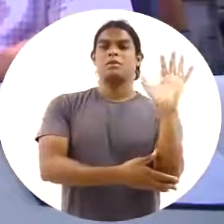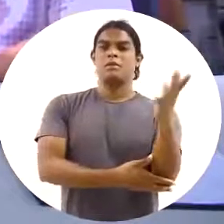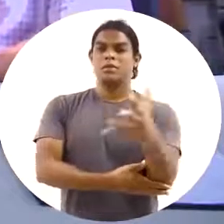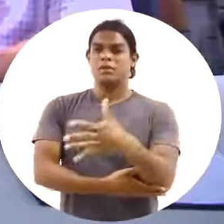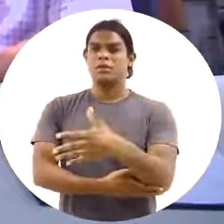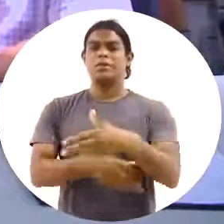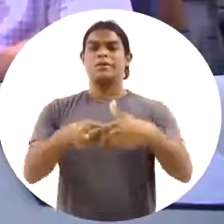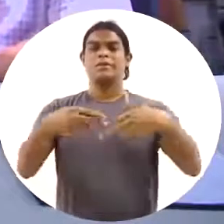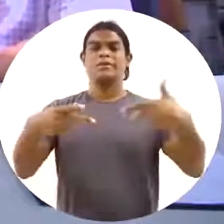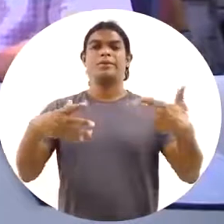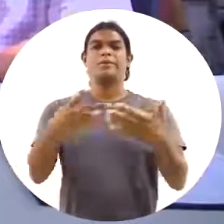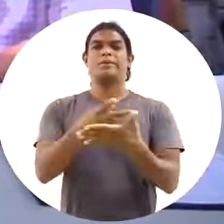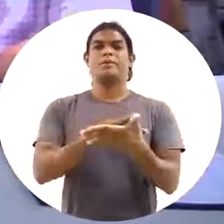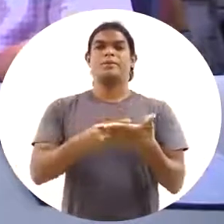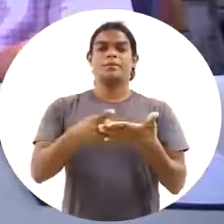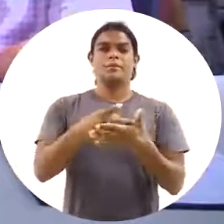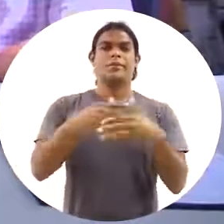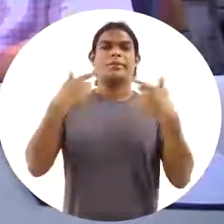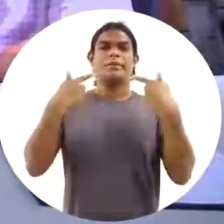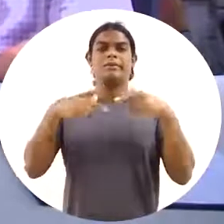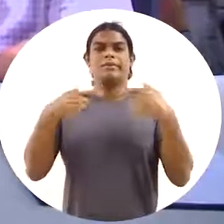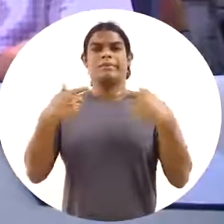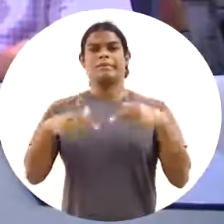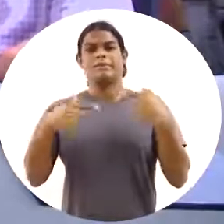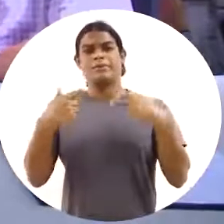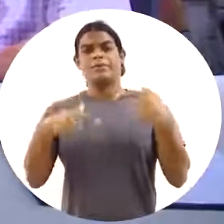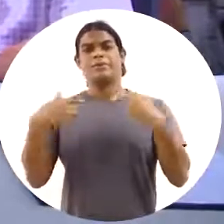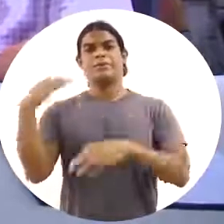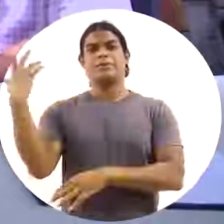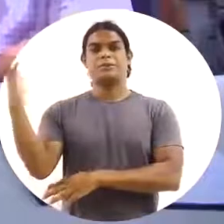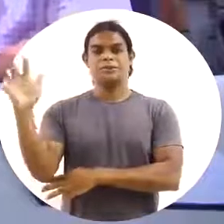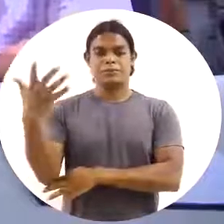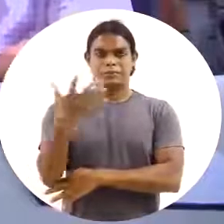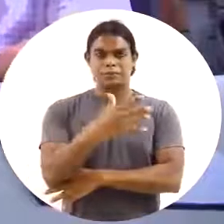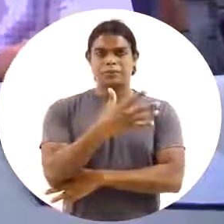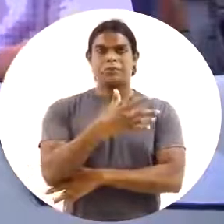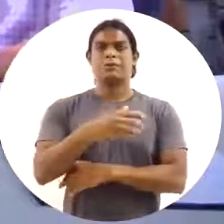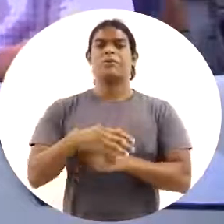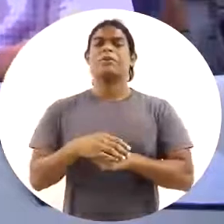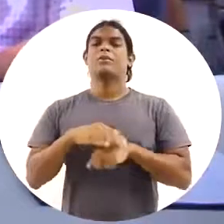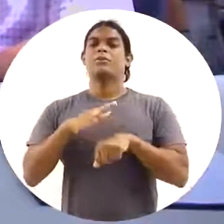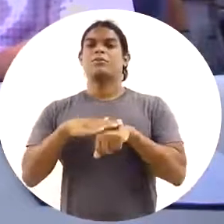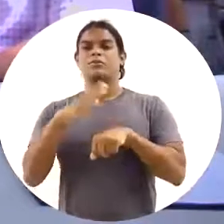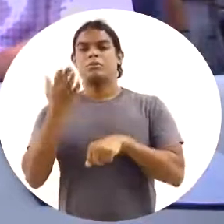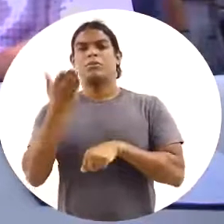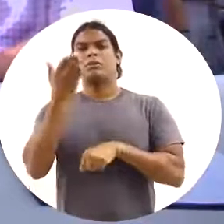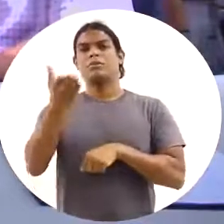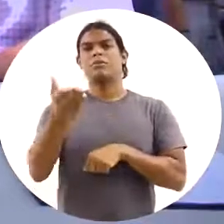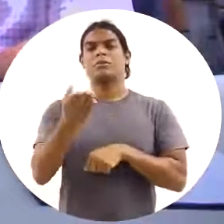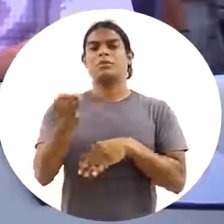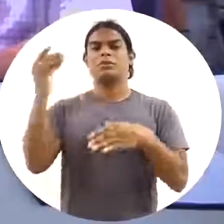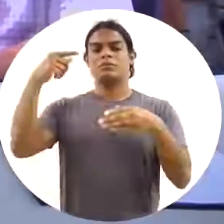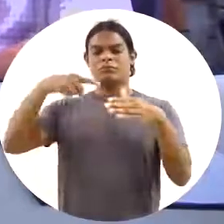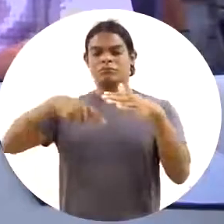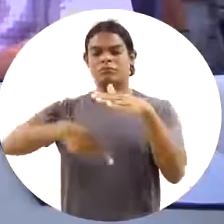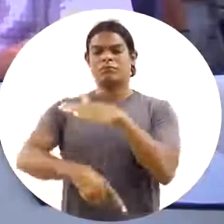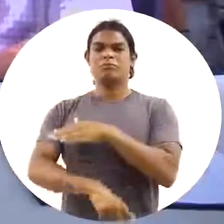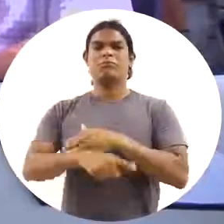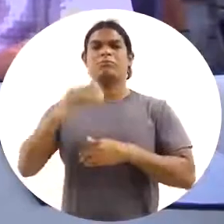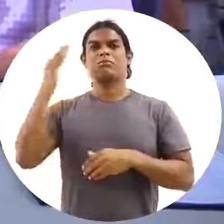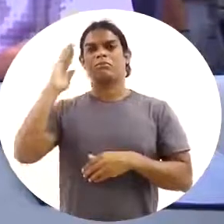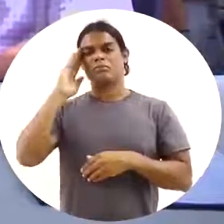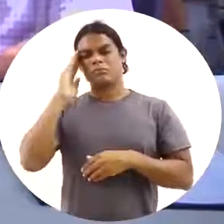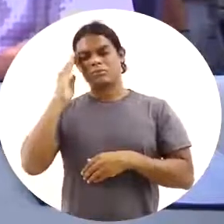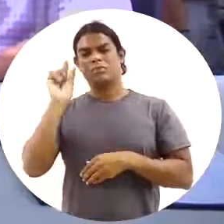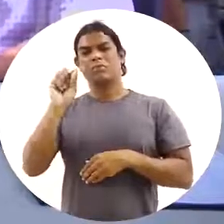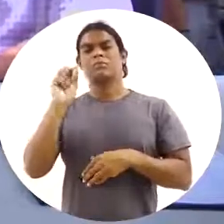design, né, políticas ambientais, eu acho que quanto mais se acercar disso,